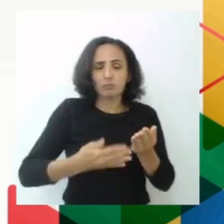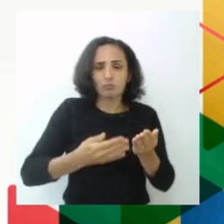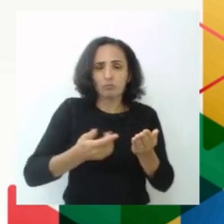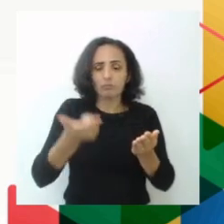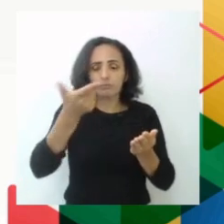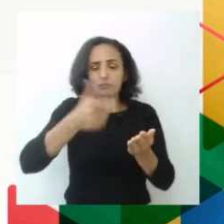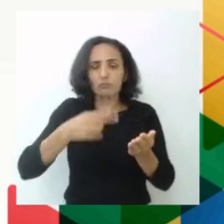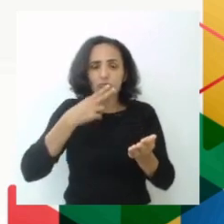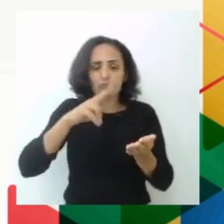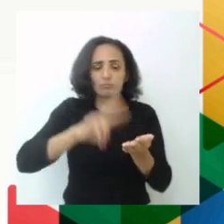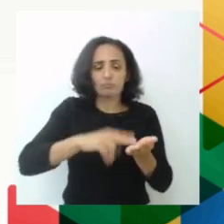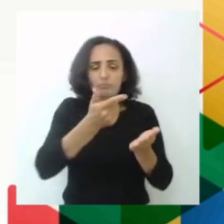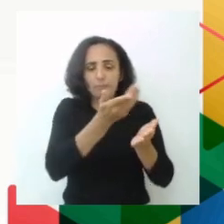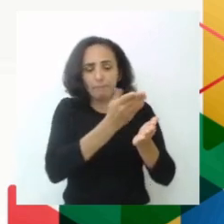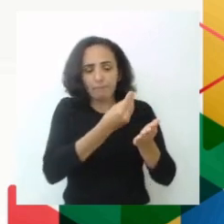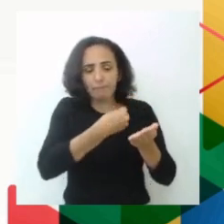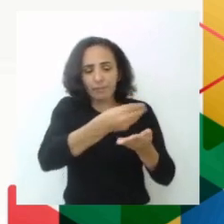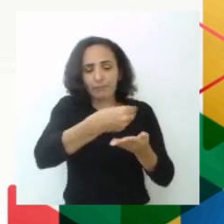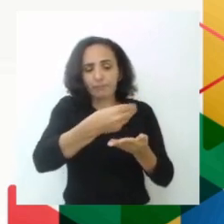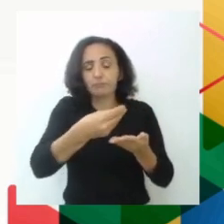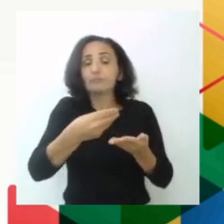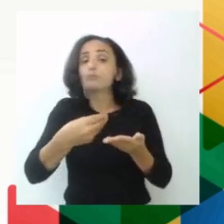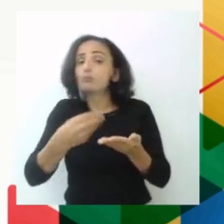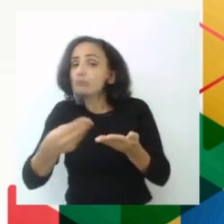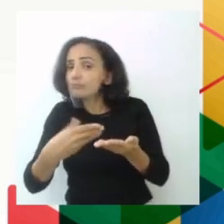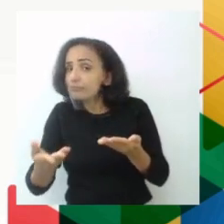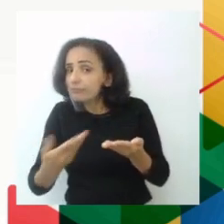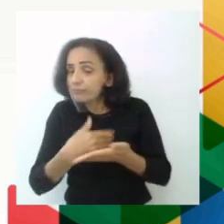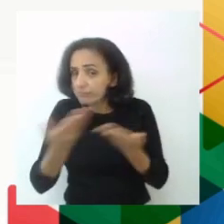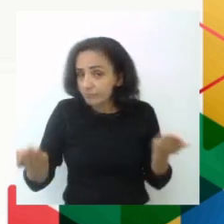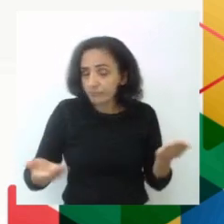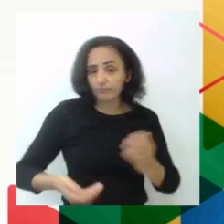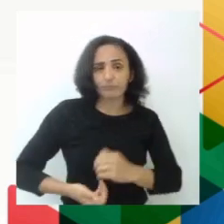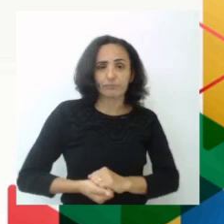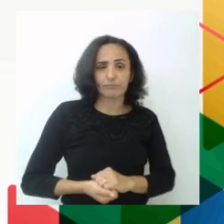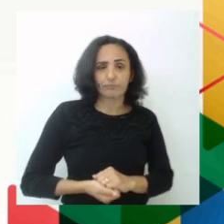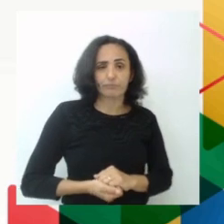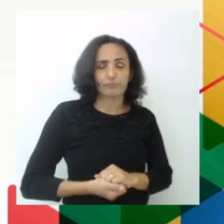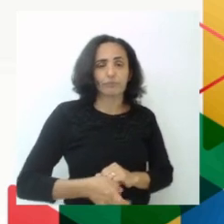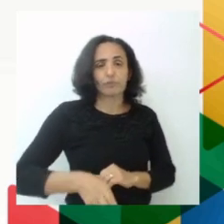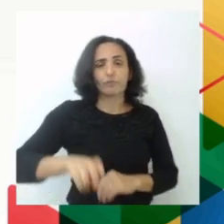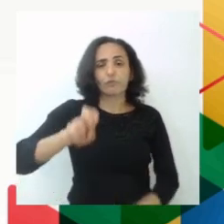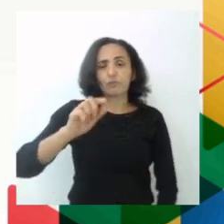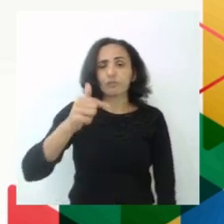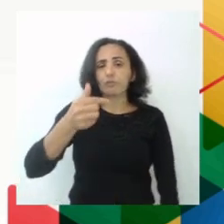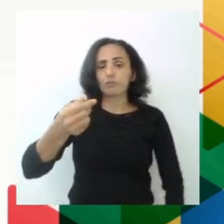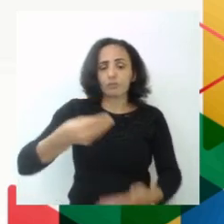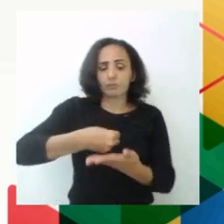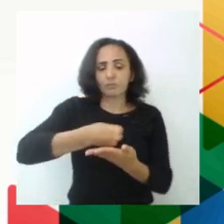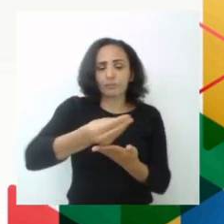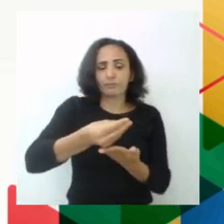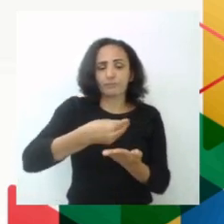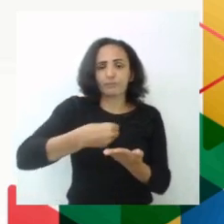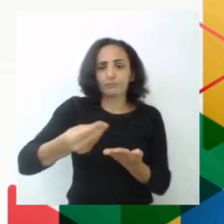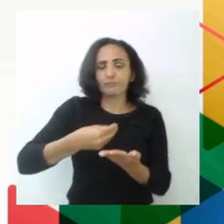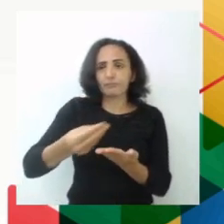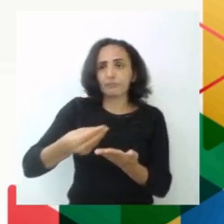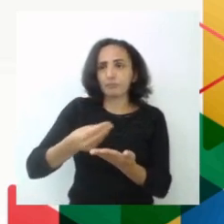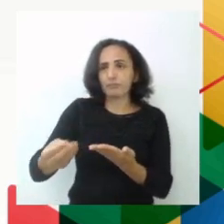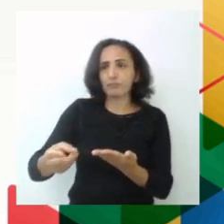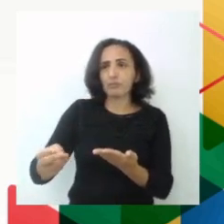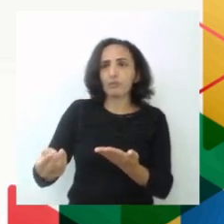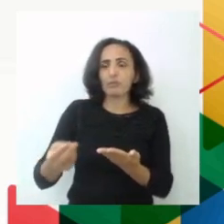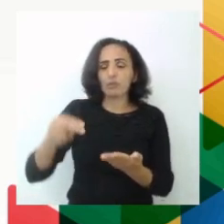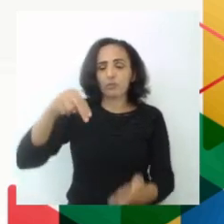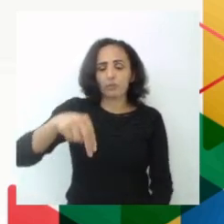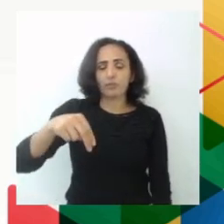cartas é possível obter? Então, ó, você tem 52 cartas, ou seja, o N é